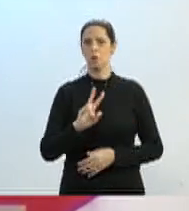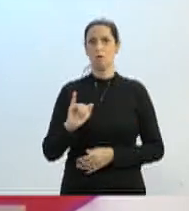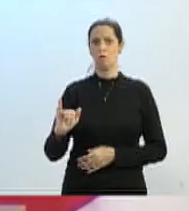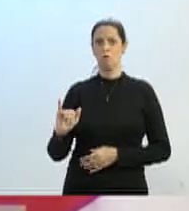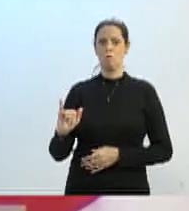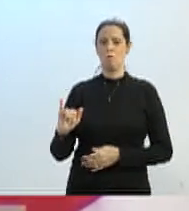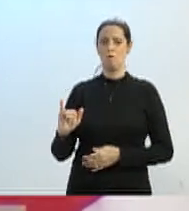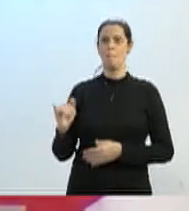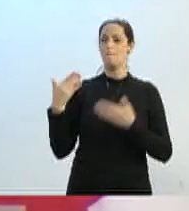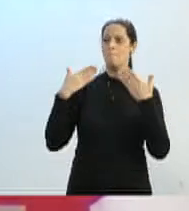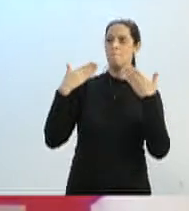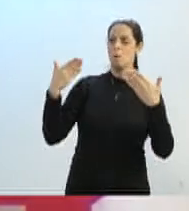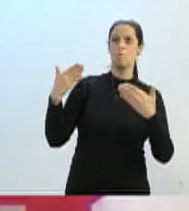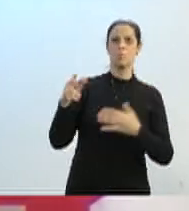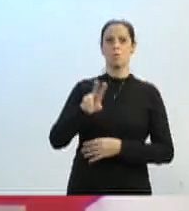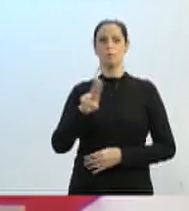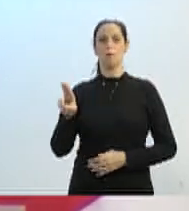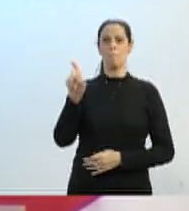quer palanque,